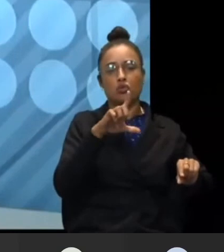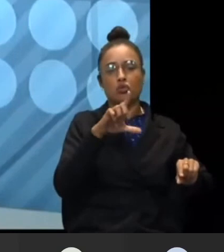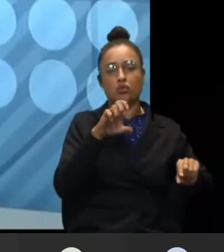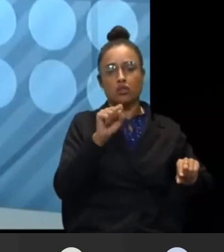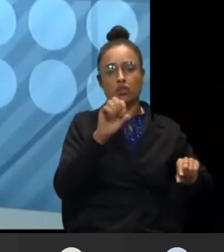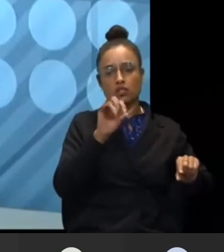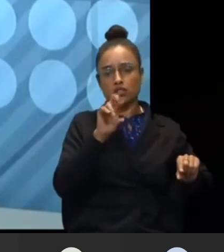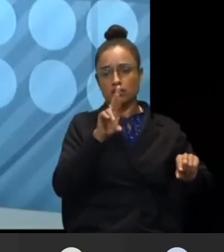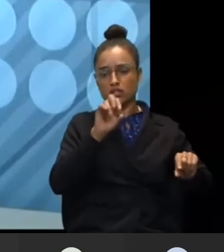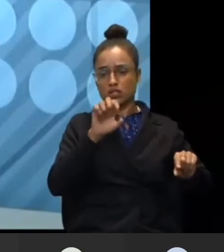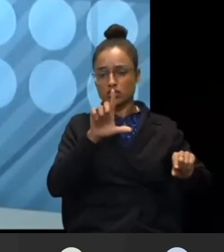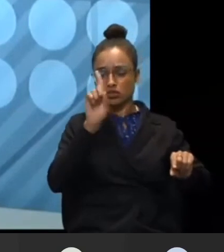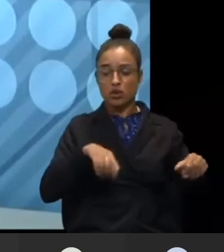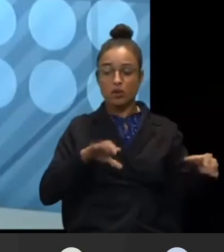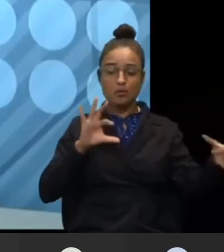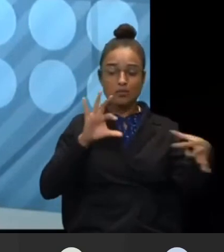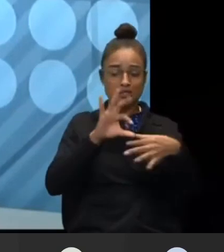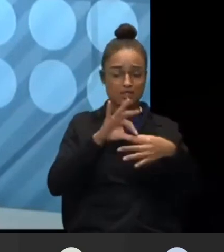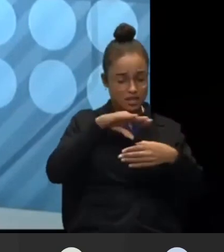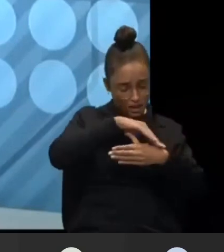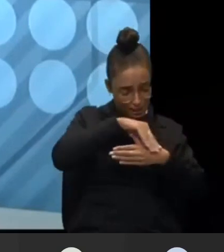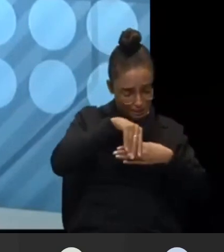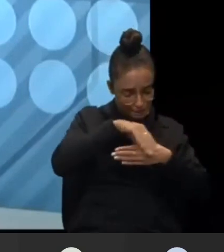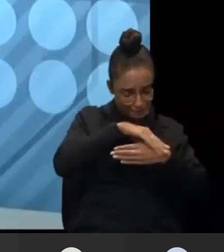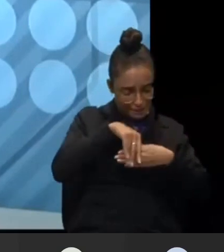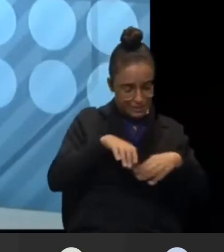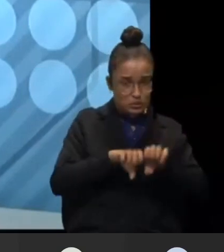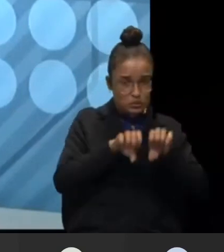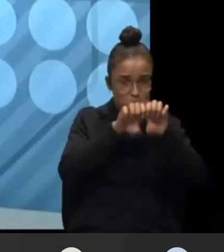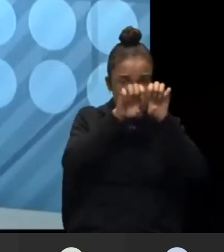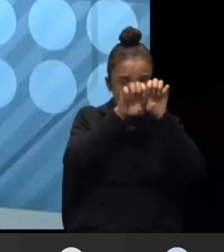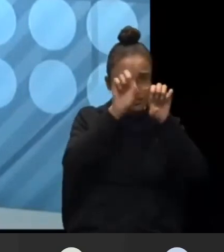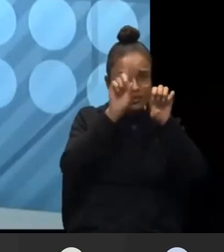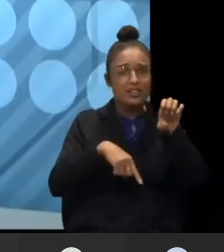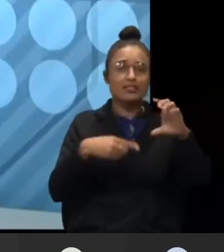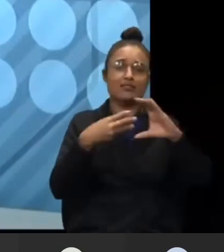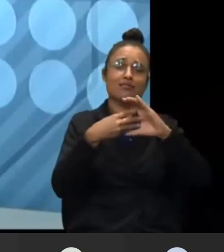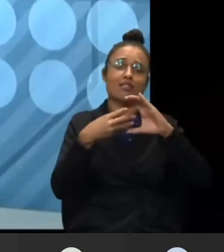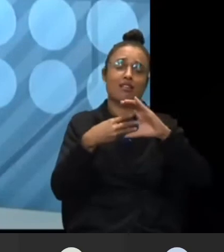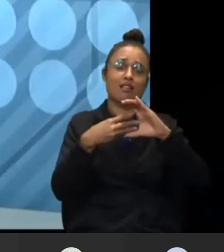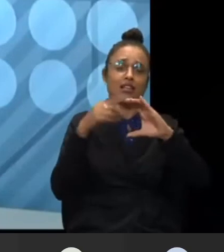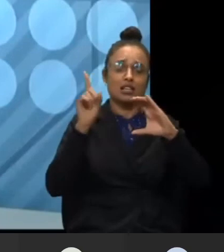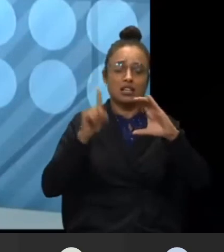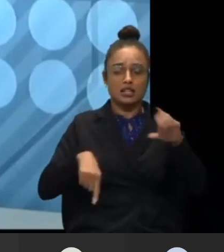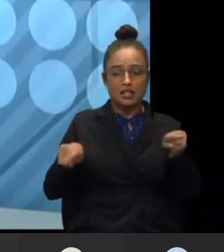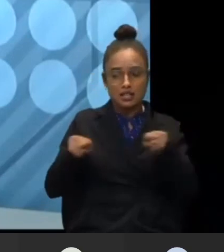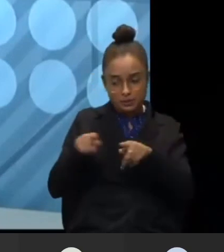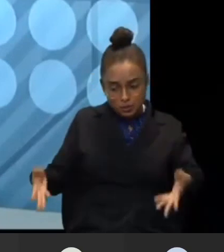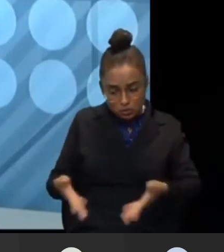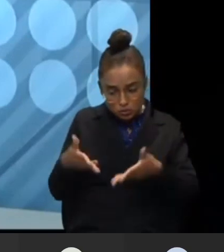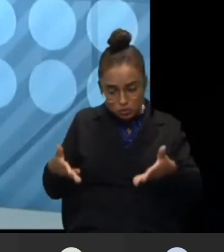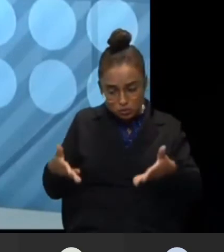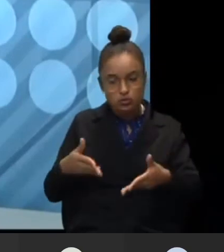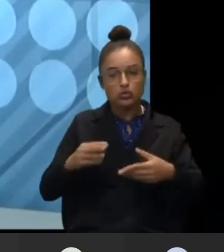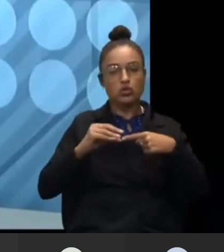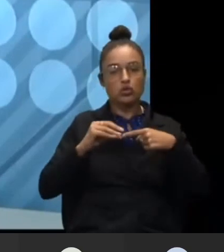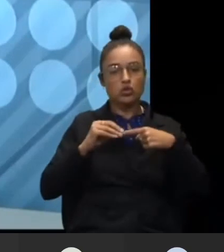estruturas celulares, faz parte da membrana celular, compõe membrana celular, e ele é precursor para a produção de hormônio,